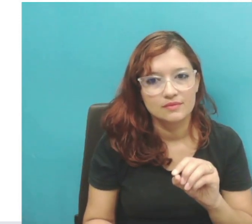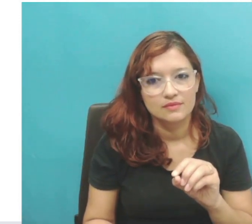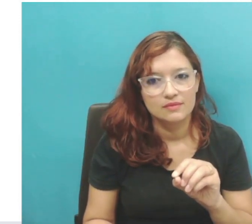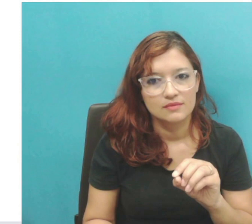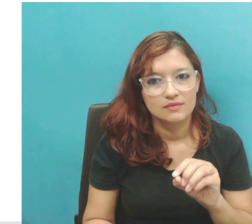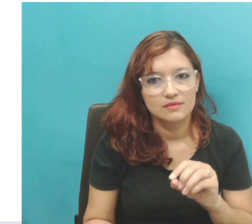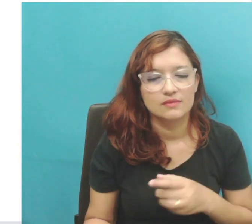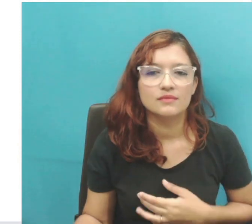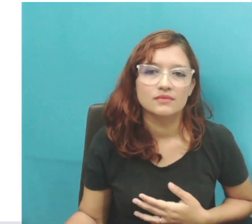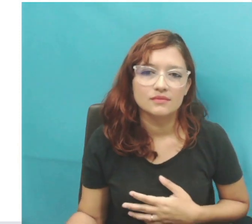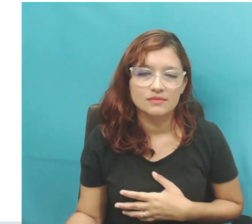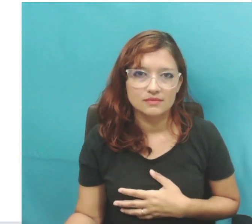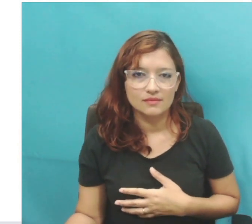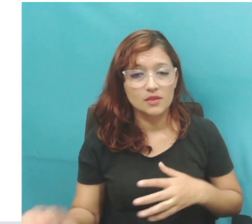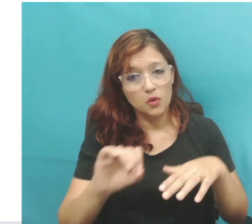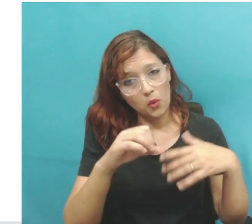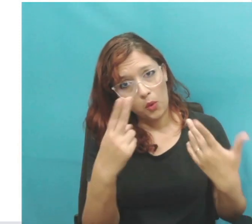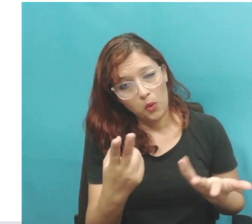lo.